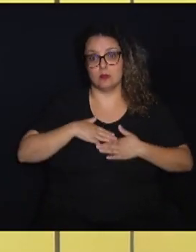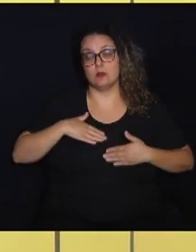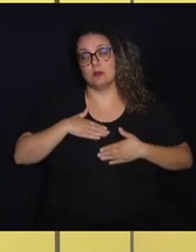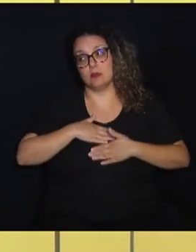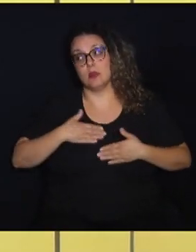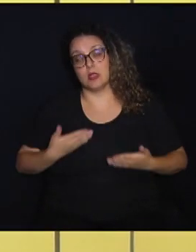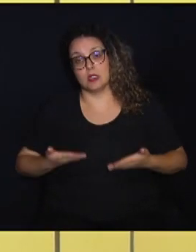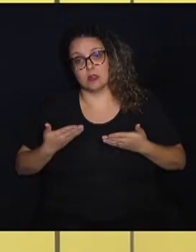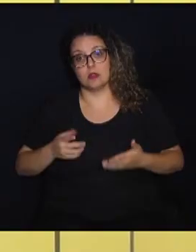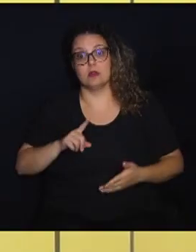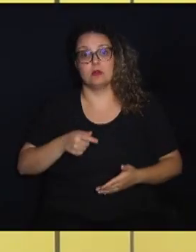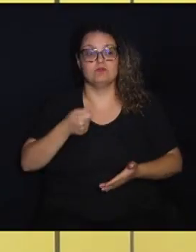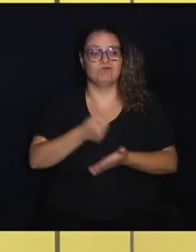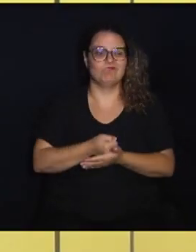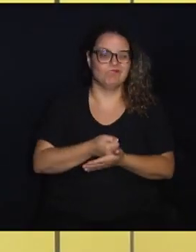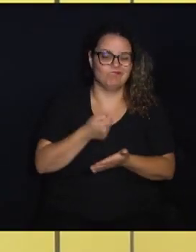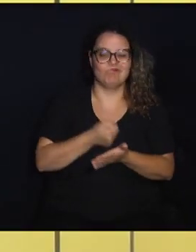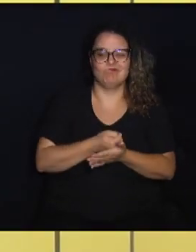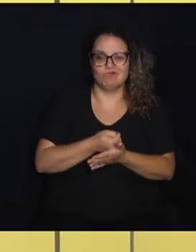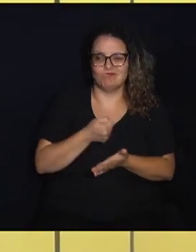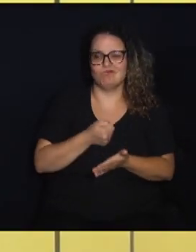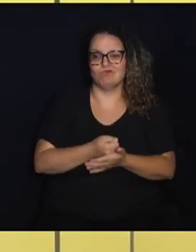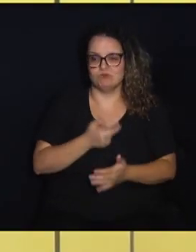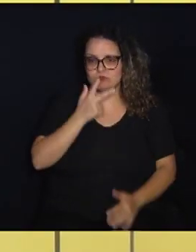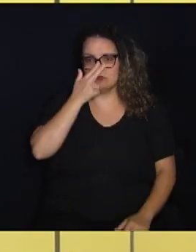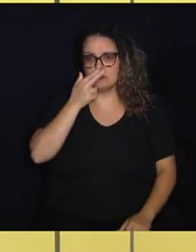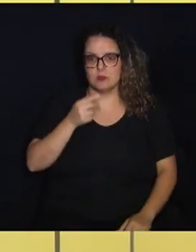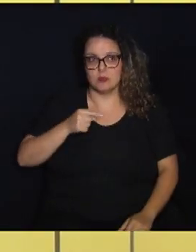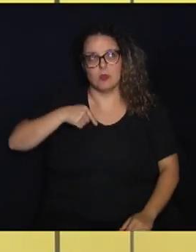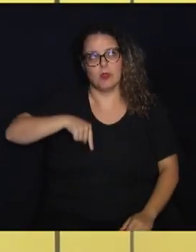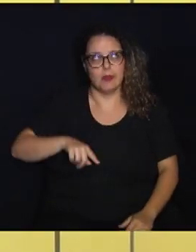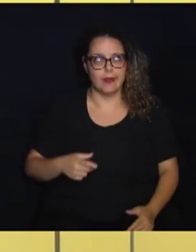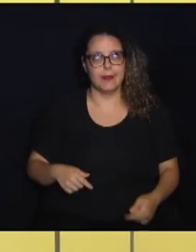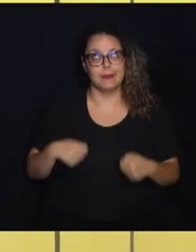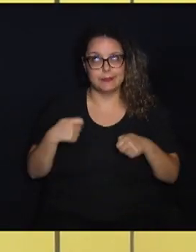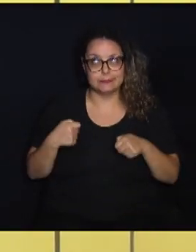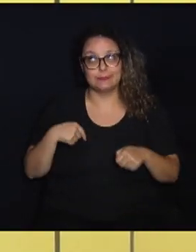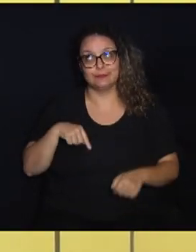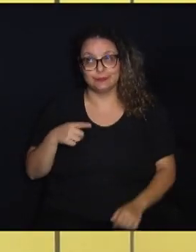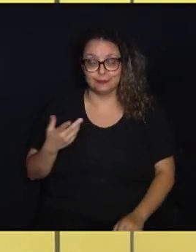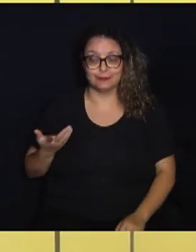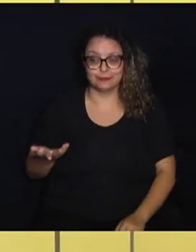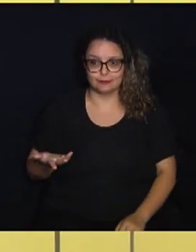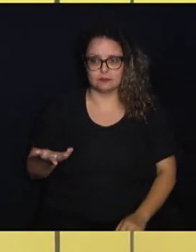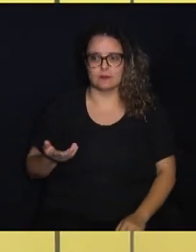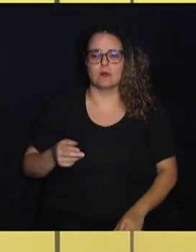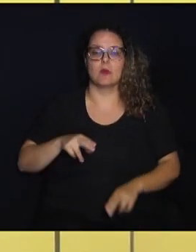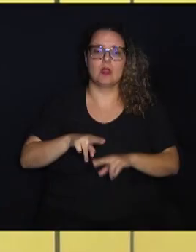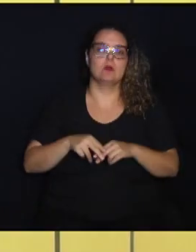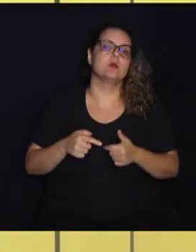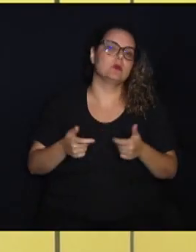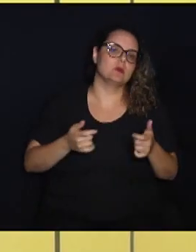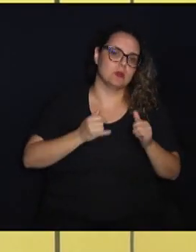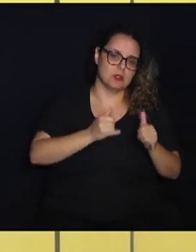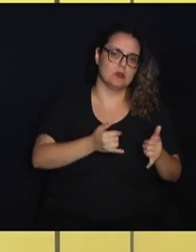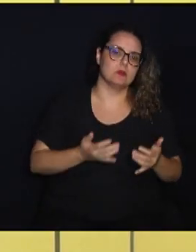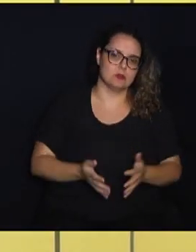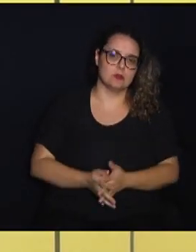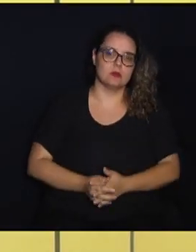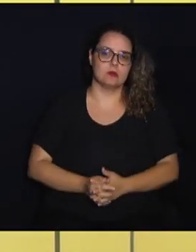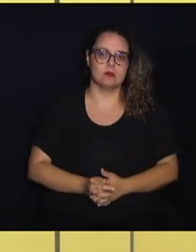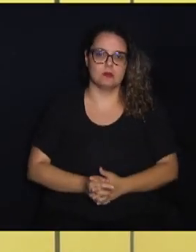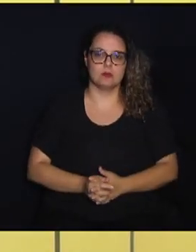e não seja aquela coisa que parece que você está indo literalmente obrigado a fazer aquilo, e é por isso que a maioria das pessoas acabam desistindo